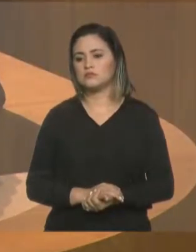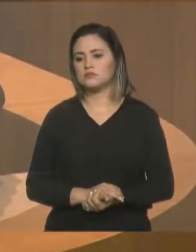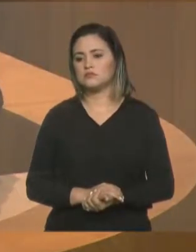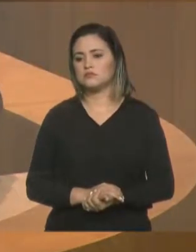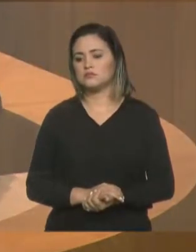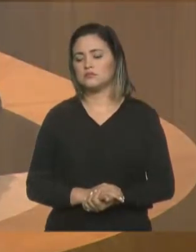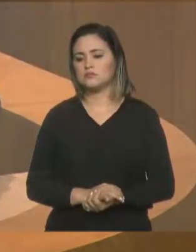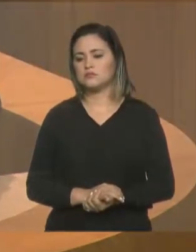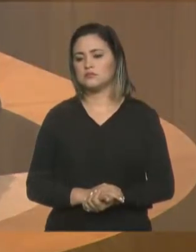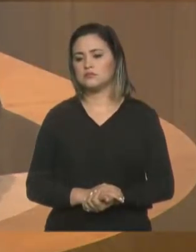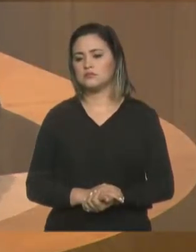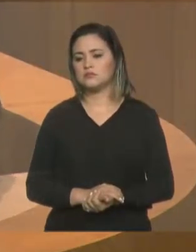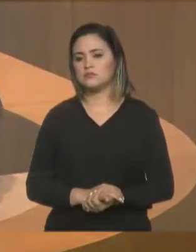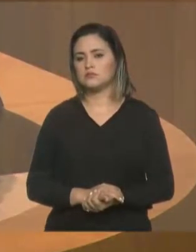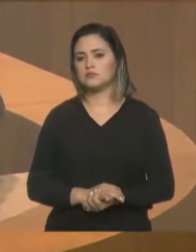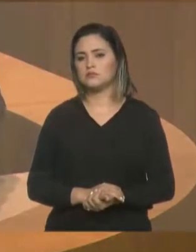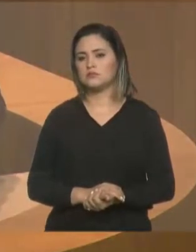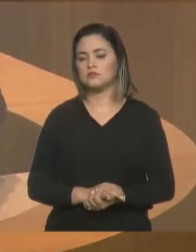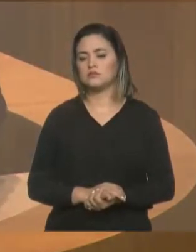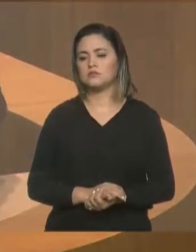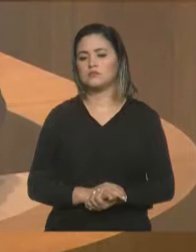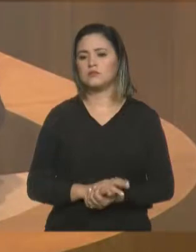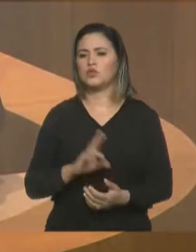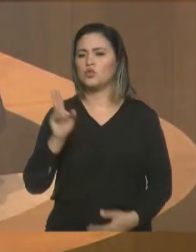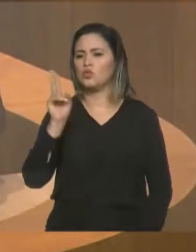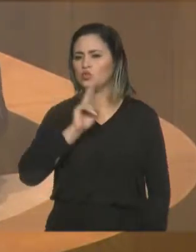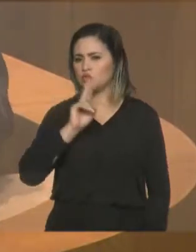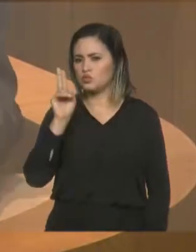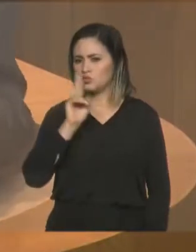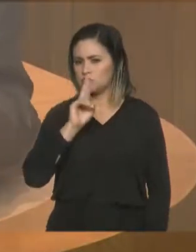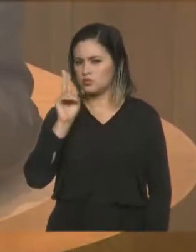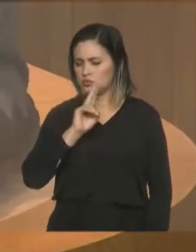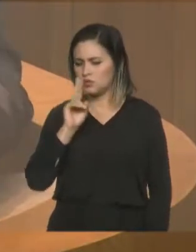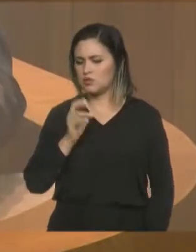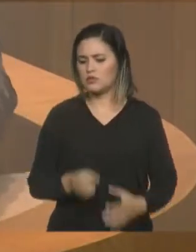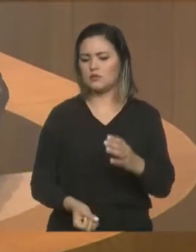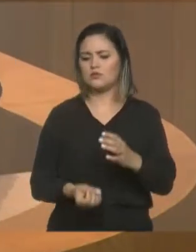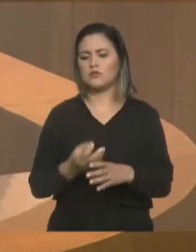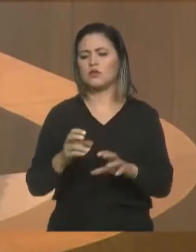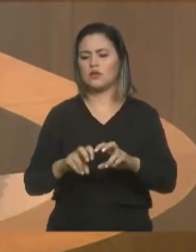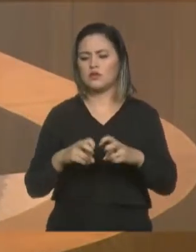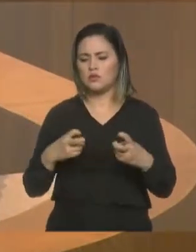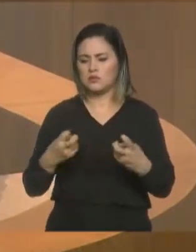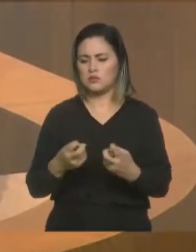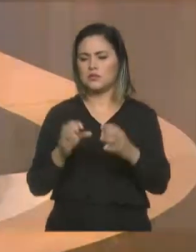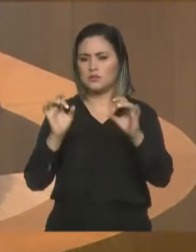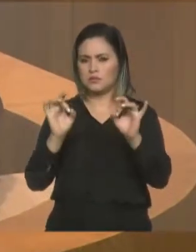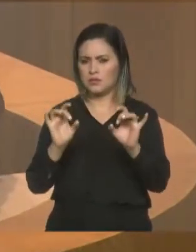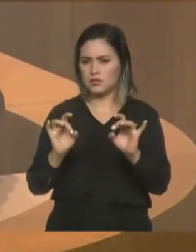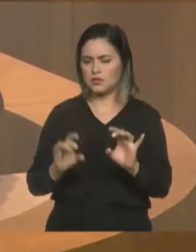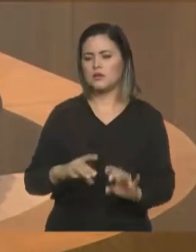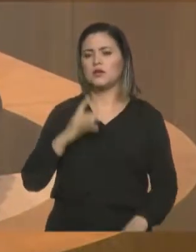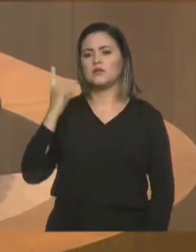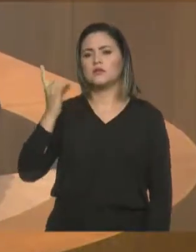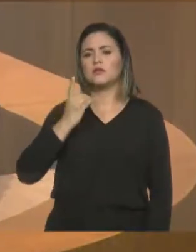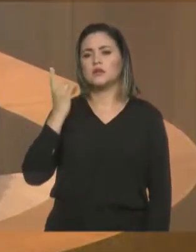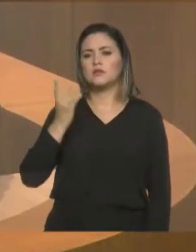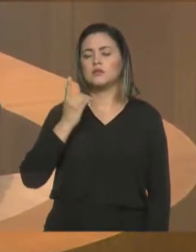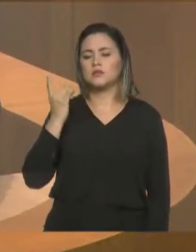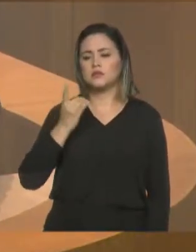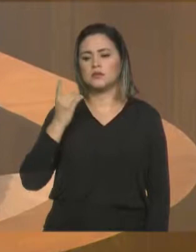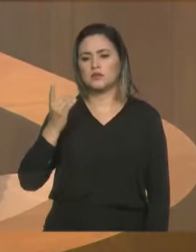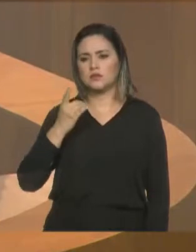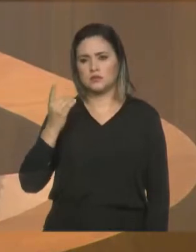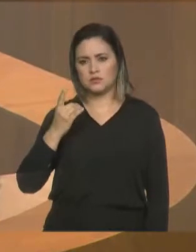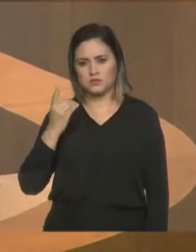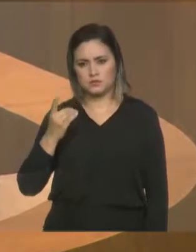que seja formada com um regime de urgência uma comissão especial de parlamentares, incluindo a